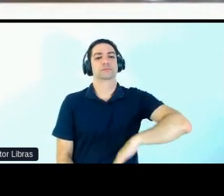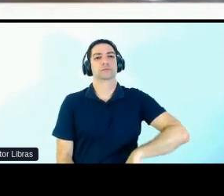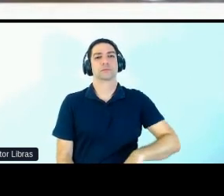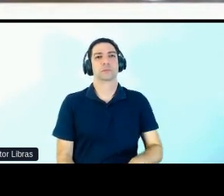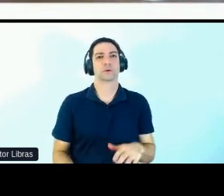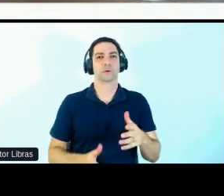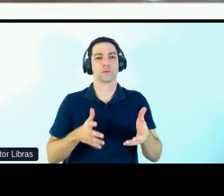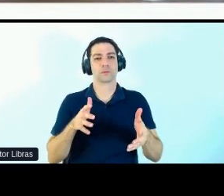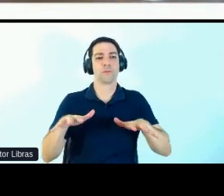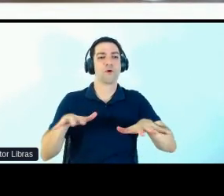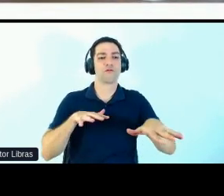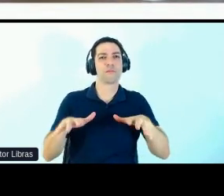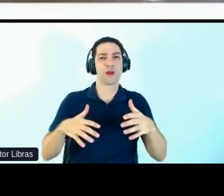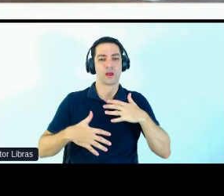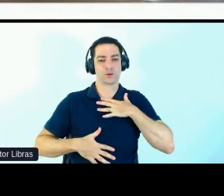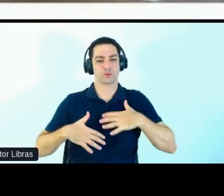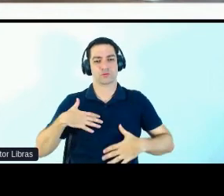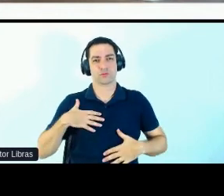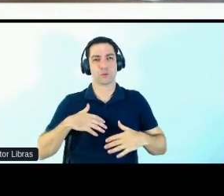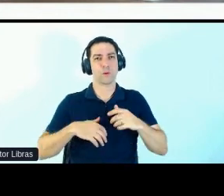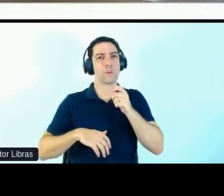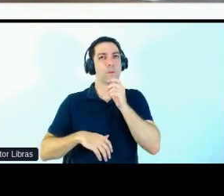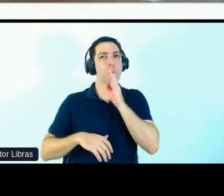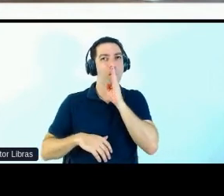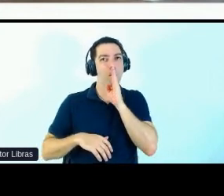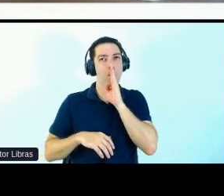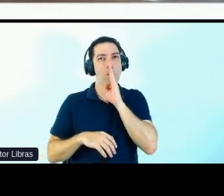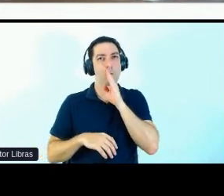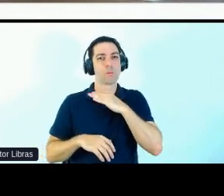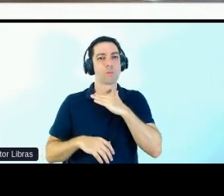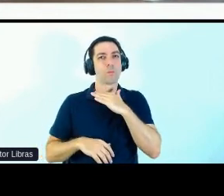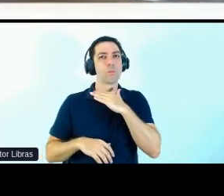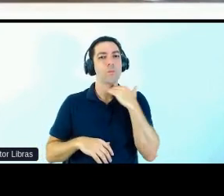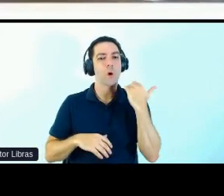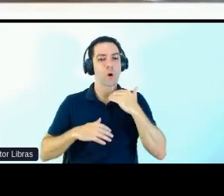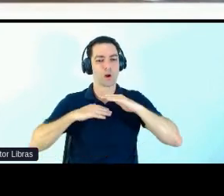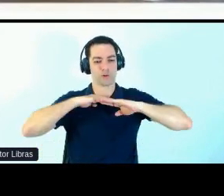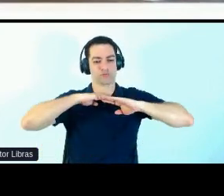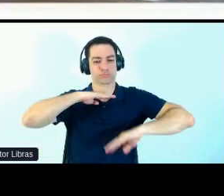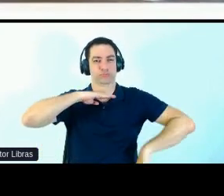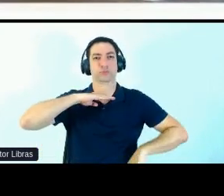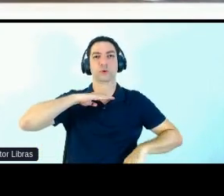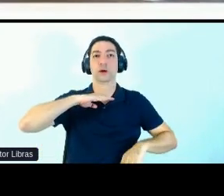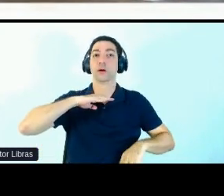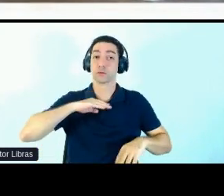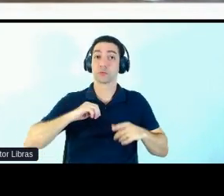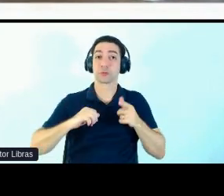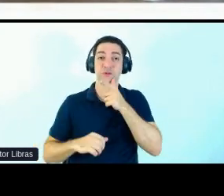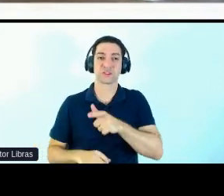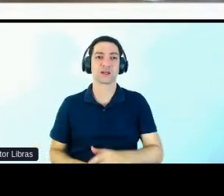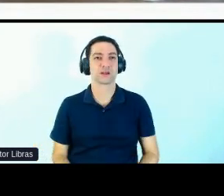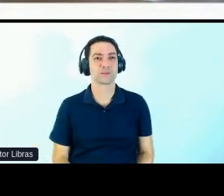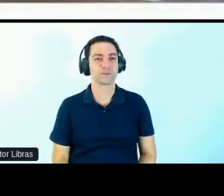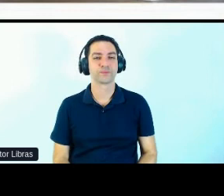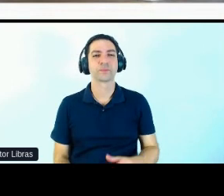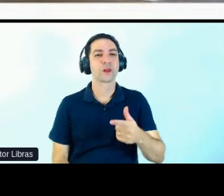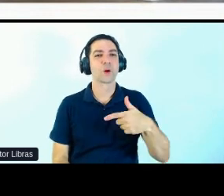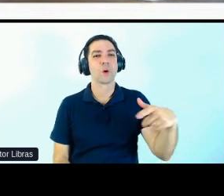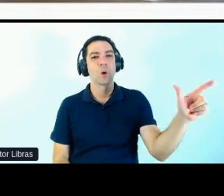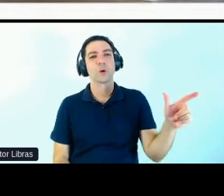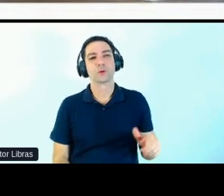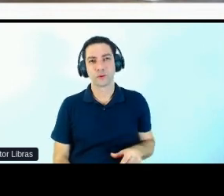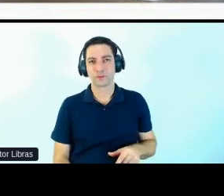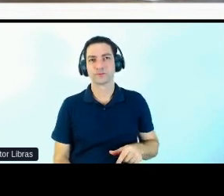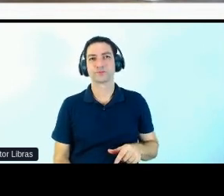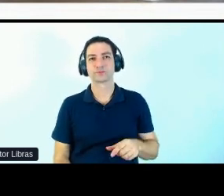cardápios que ainda acho que são exigidos, cardápios em braille, mas